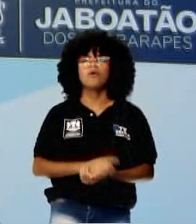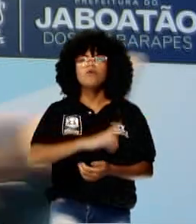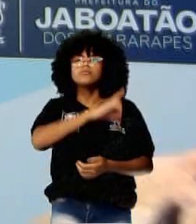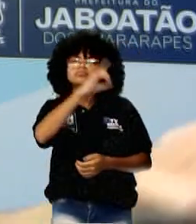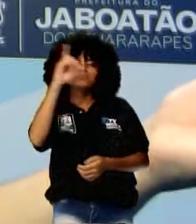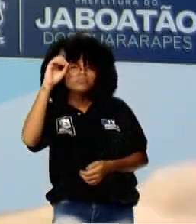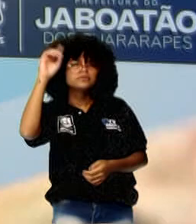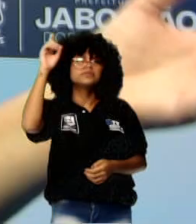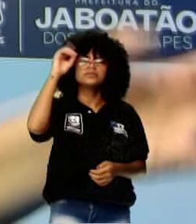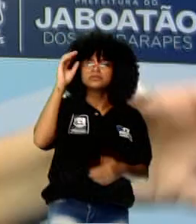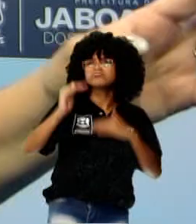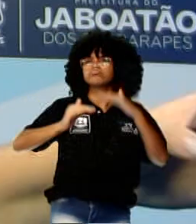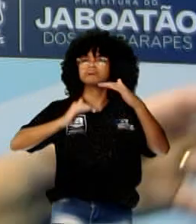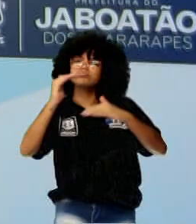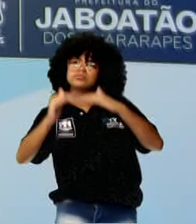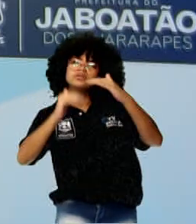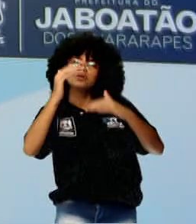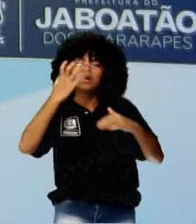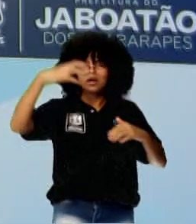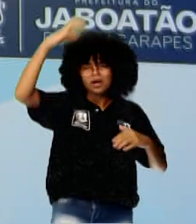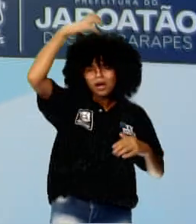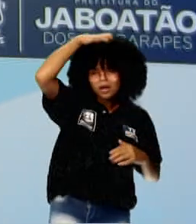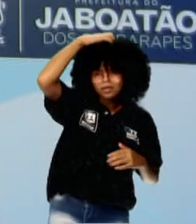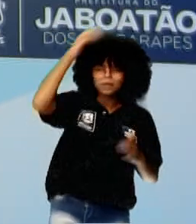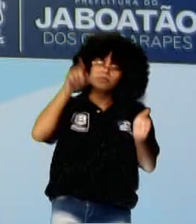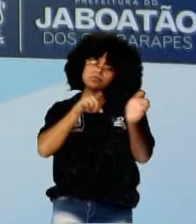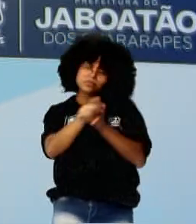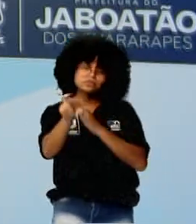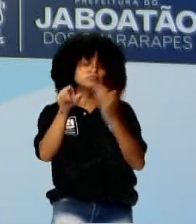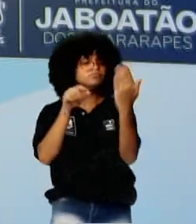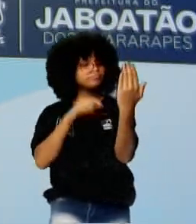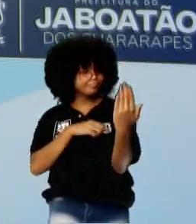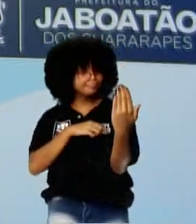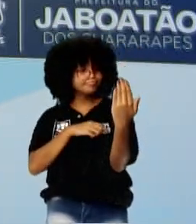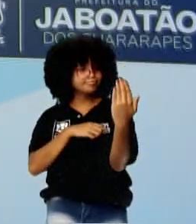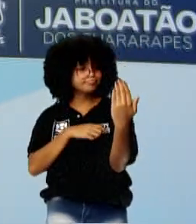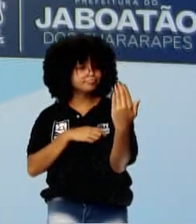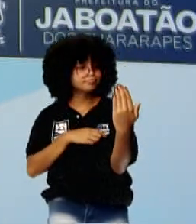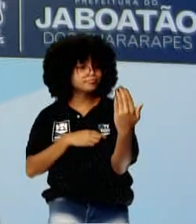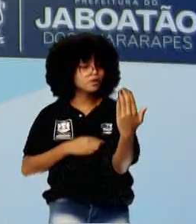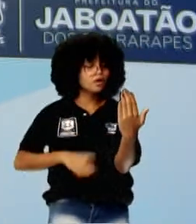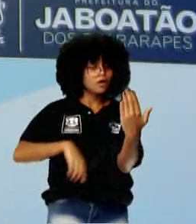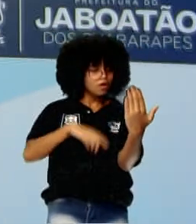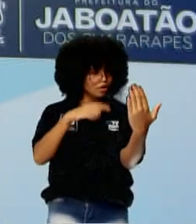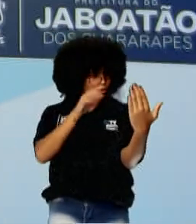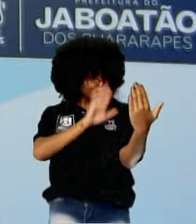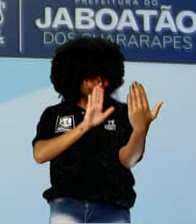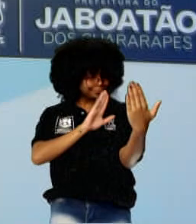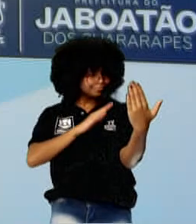passaram e todos os dias a rainha perguntava para o espelho: espelho, espelho meu,